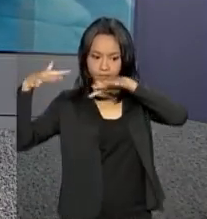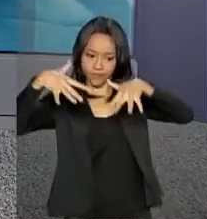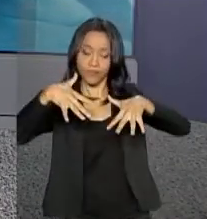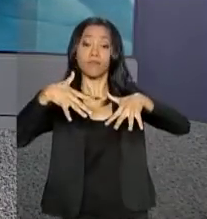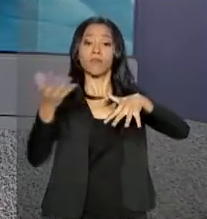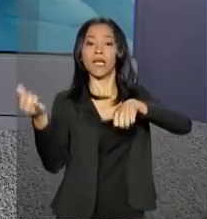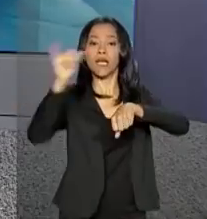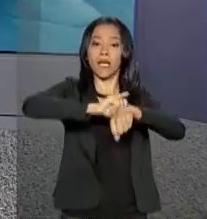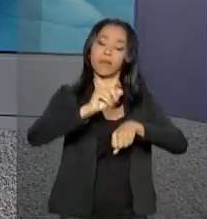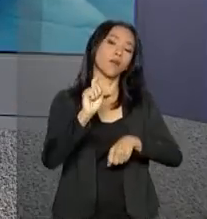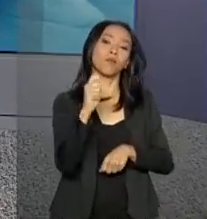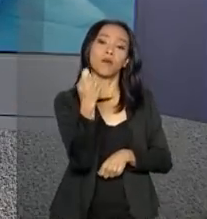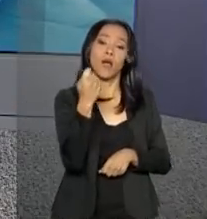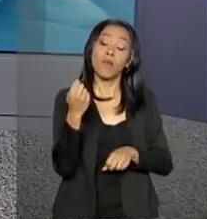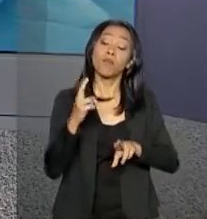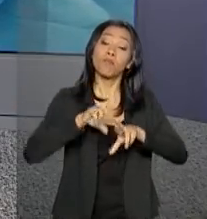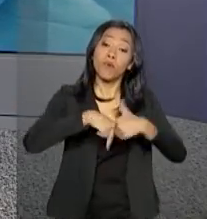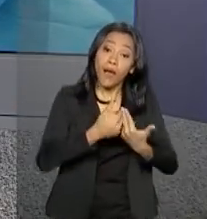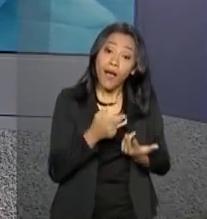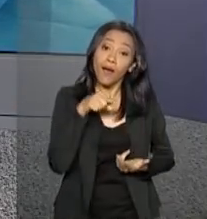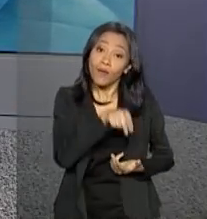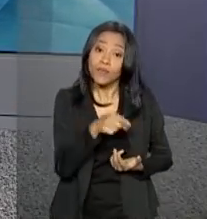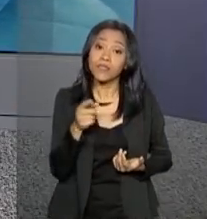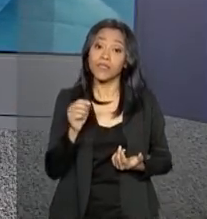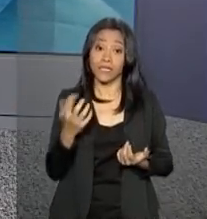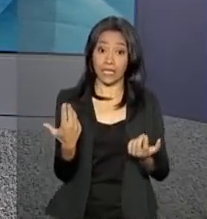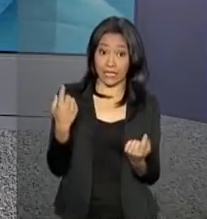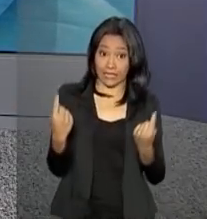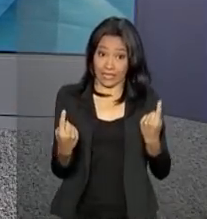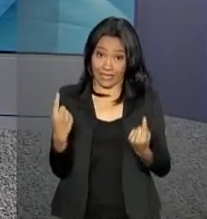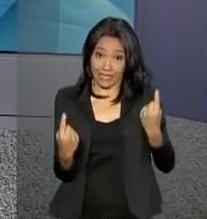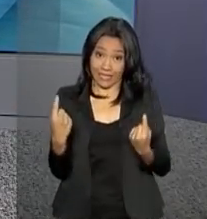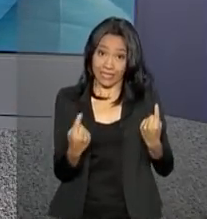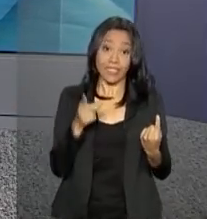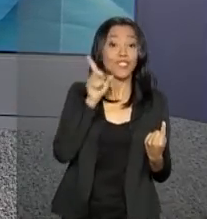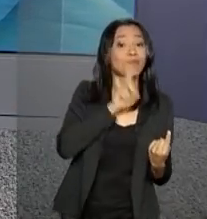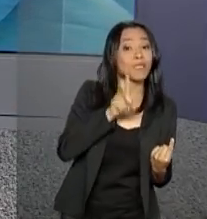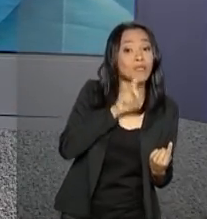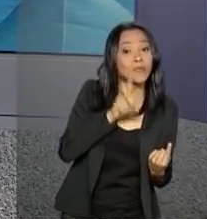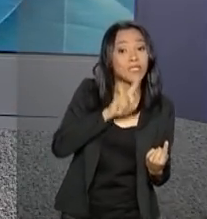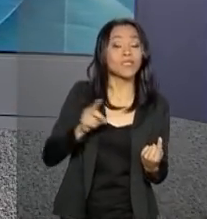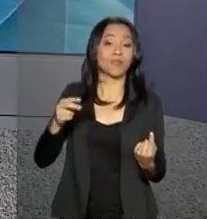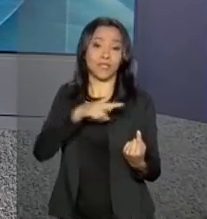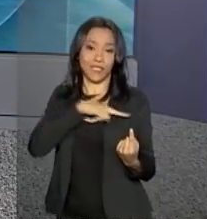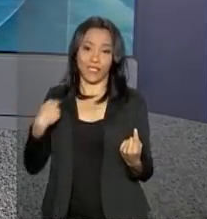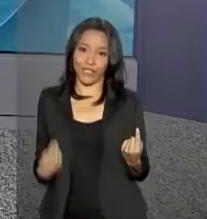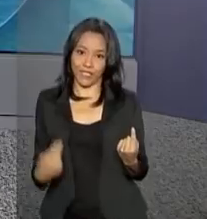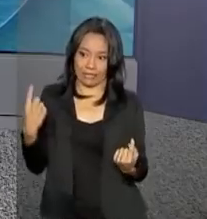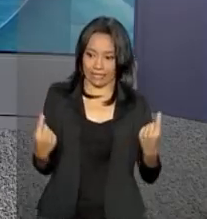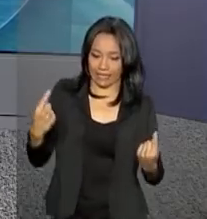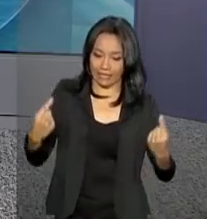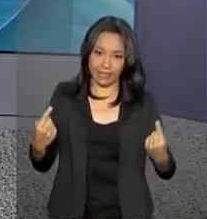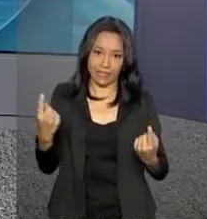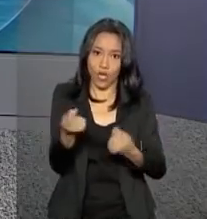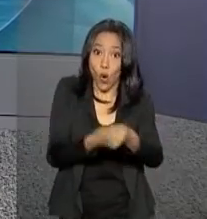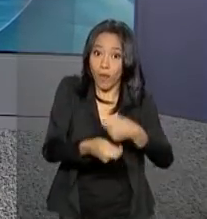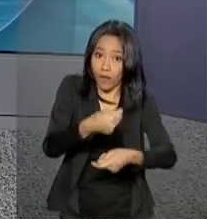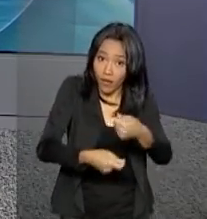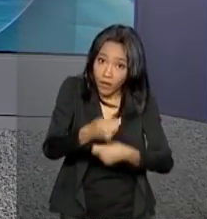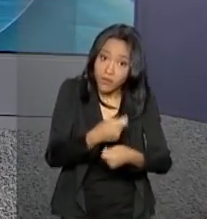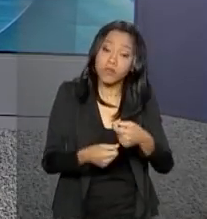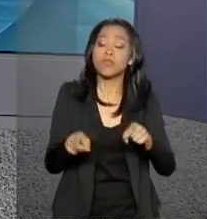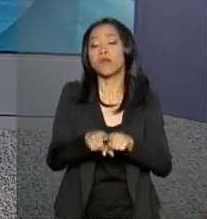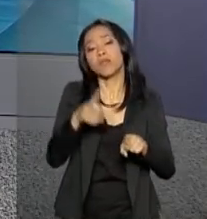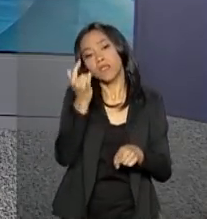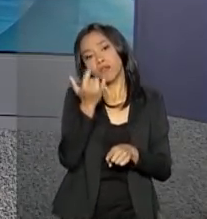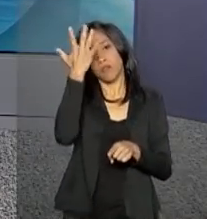Aires principalmente por conta da disputa comercial entre os Estados Unidos e a China e para facilitar o deslocamento das comitivas